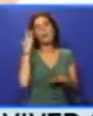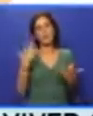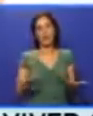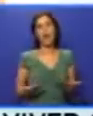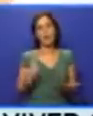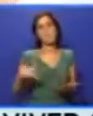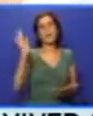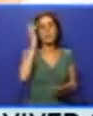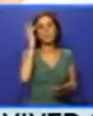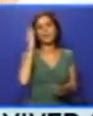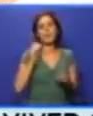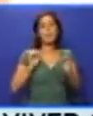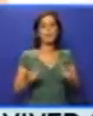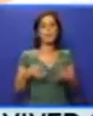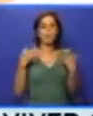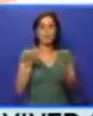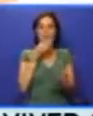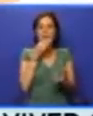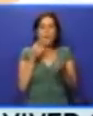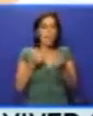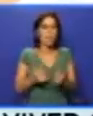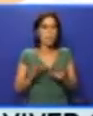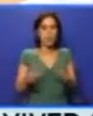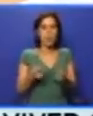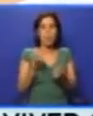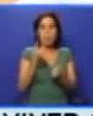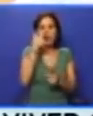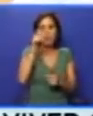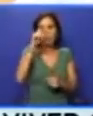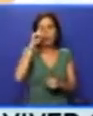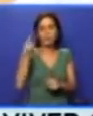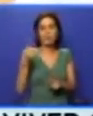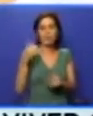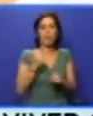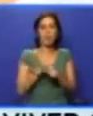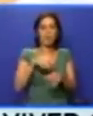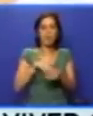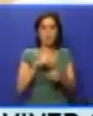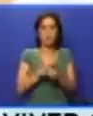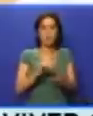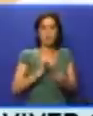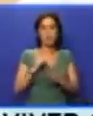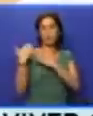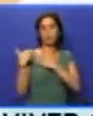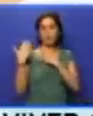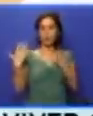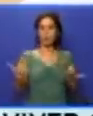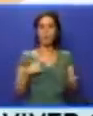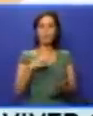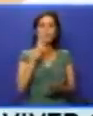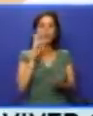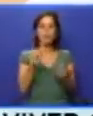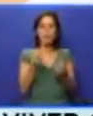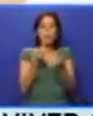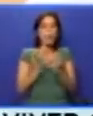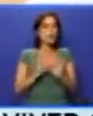Sim, agora é muito mais fácil. No início eu falava muito pouco, pouca gente sabia. A nível de trabalho, só mesmo o meu responsável, o meu chefe,